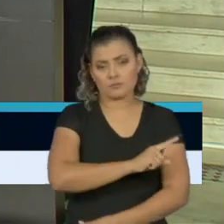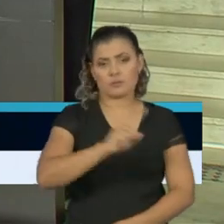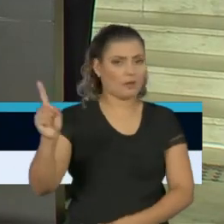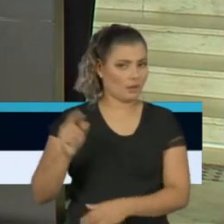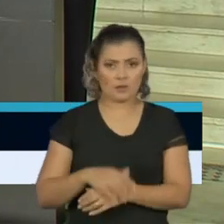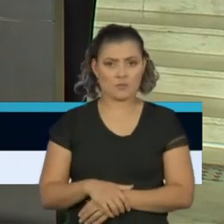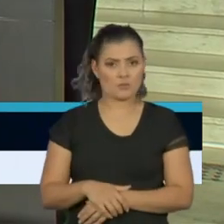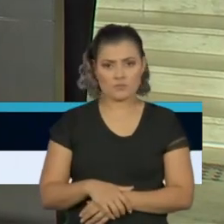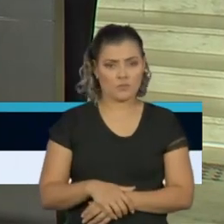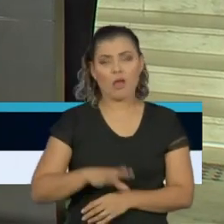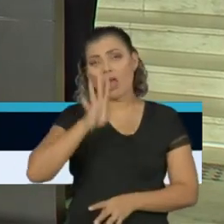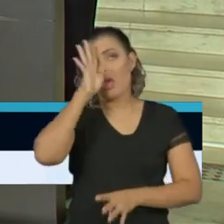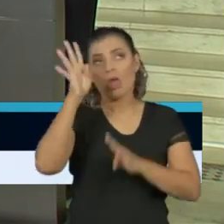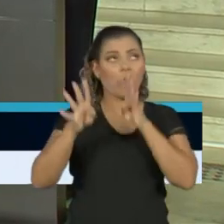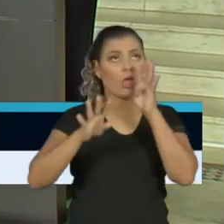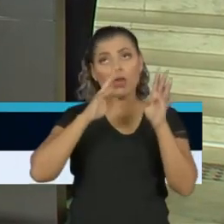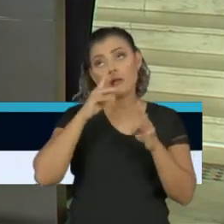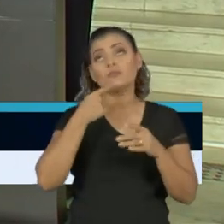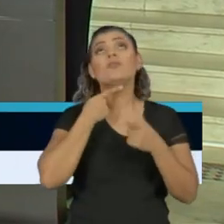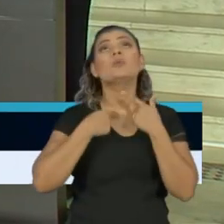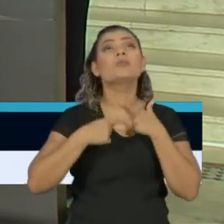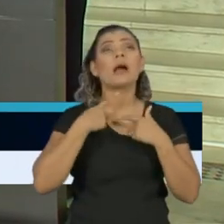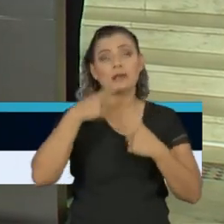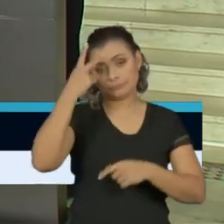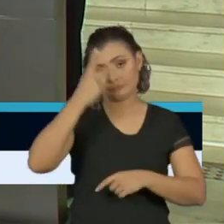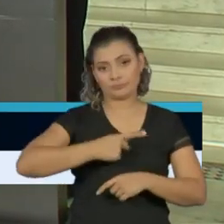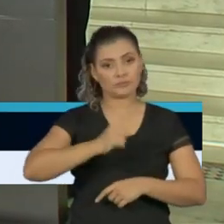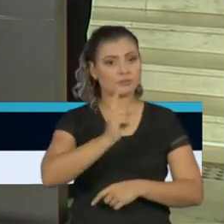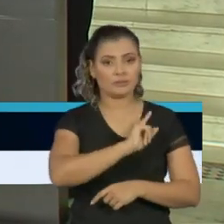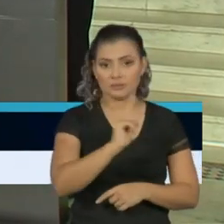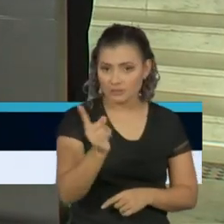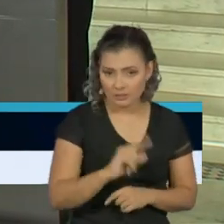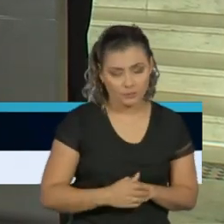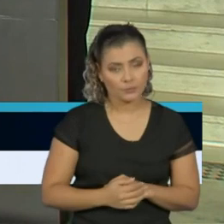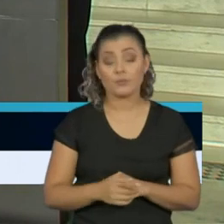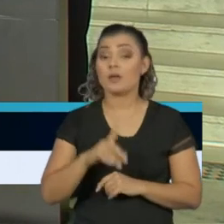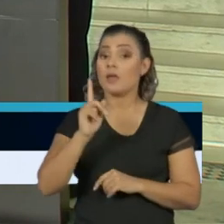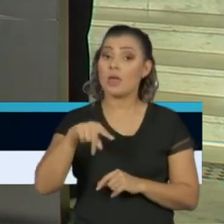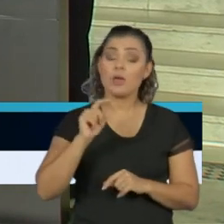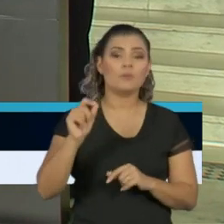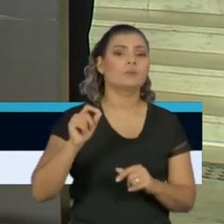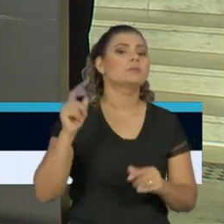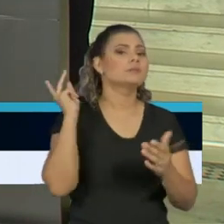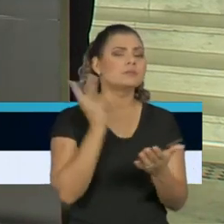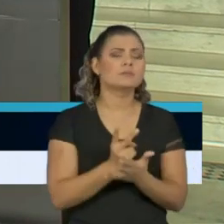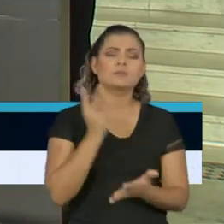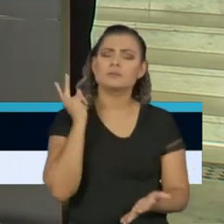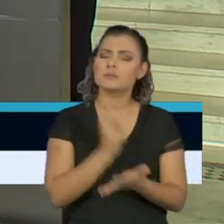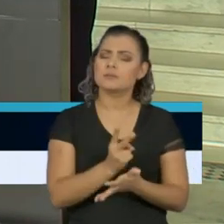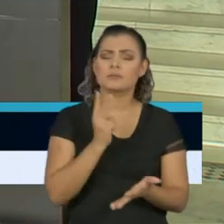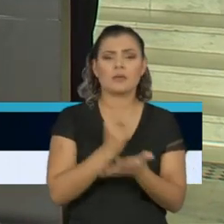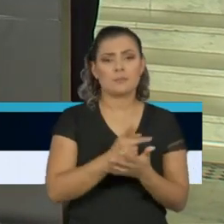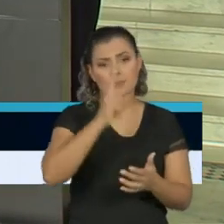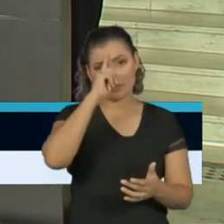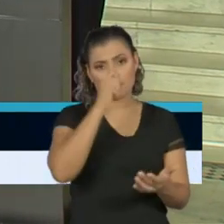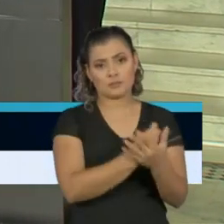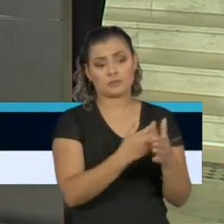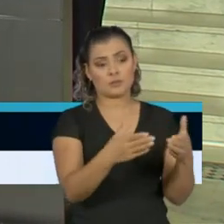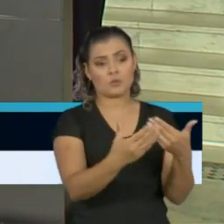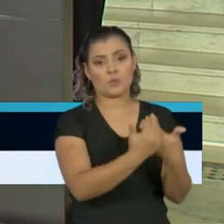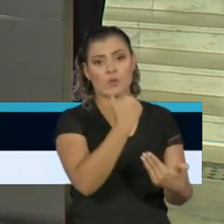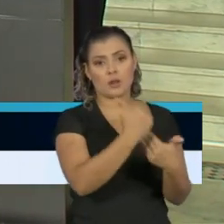intuitivas ou decisões explosivas ou decisões pessoais. Elas são amparadas nas decisões e